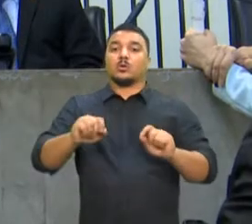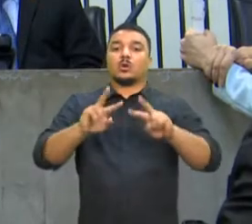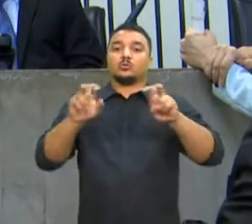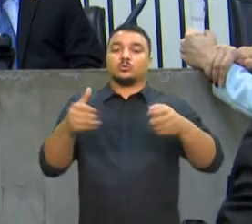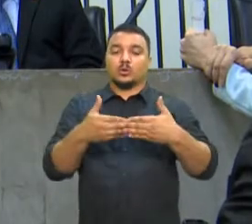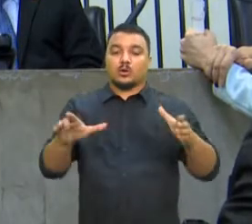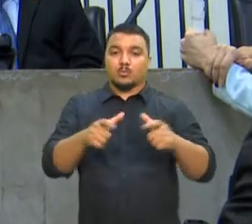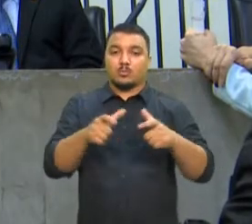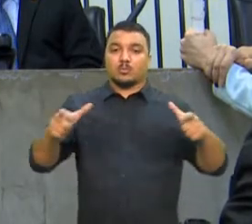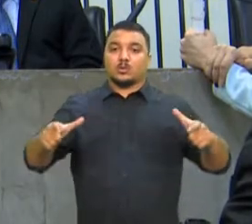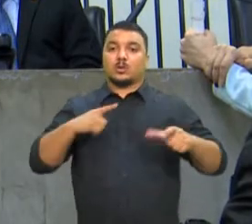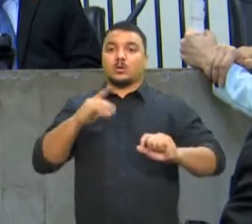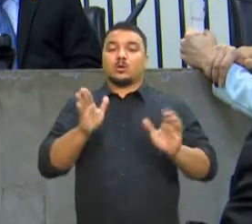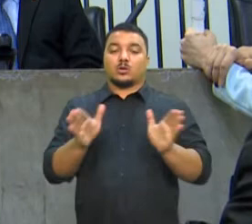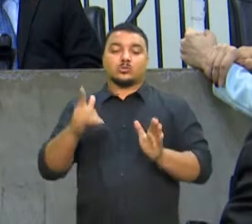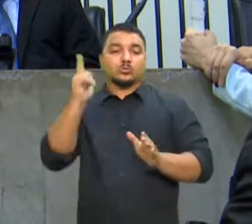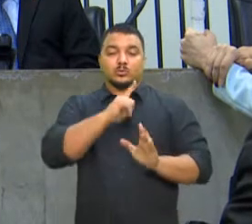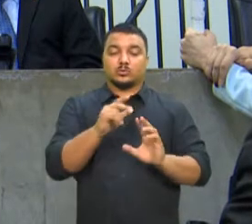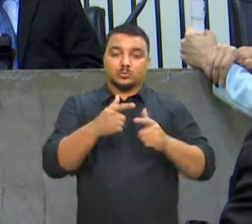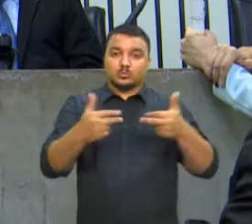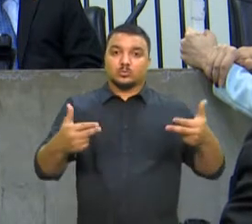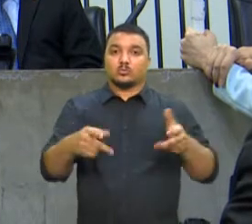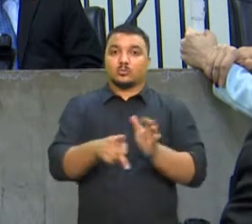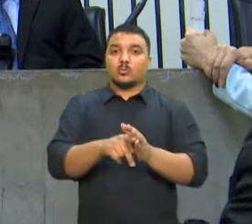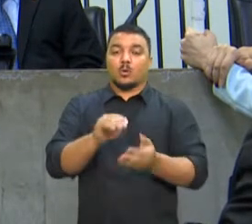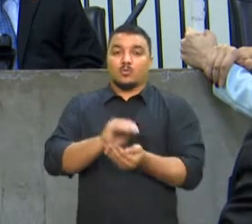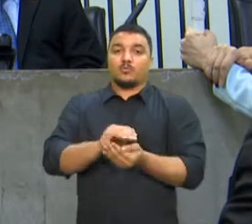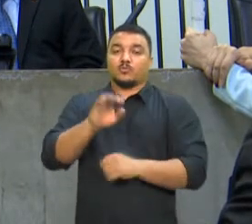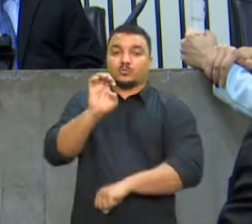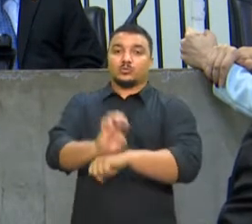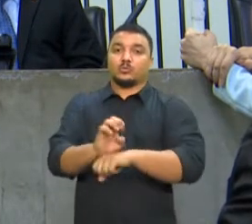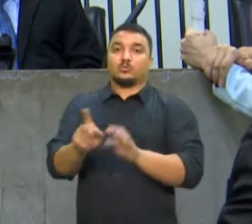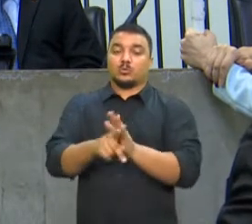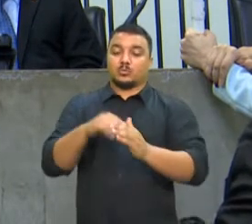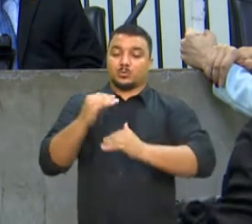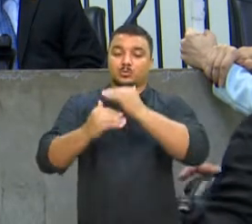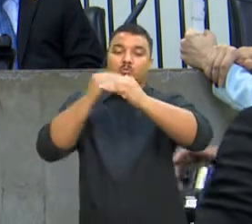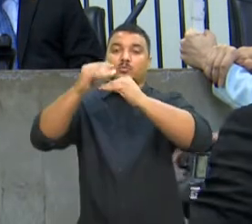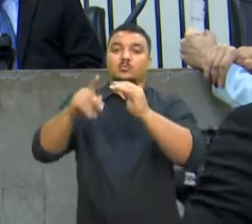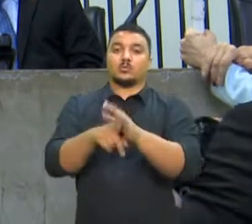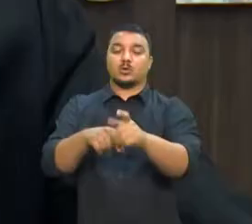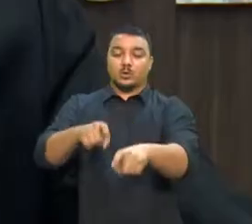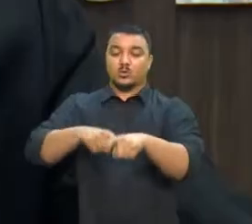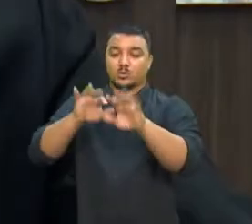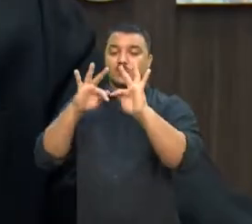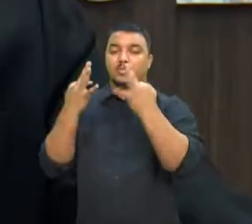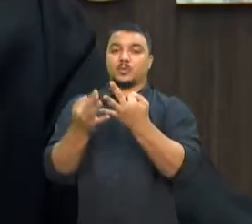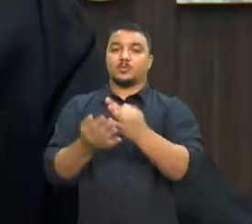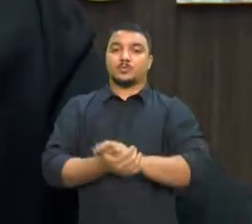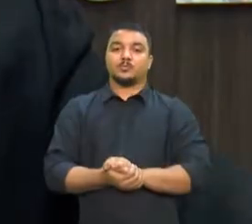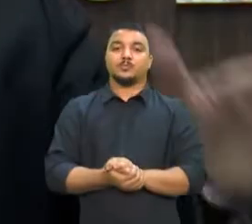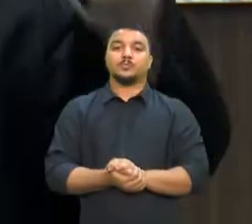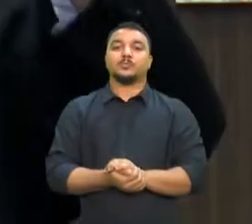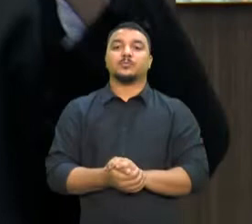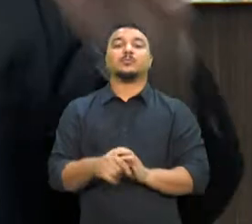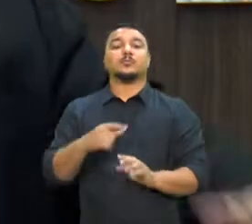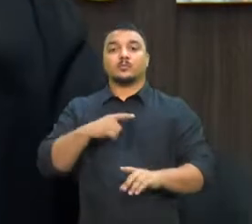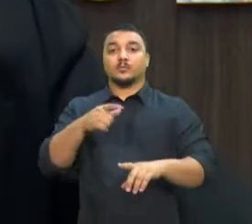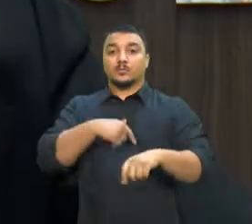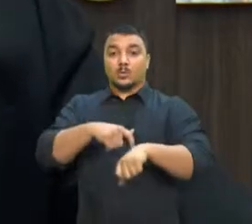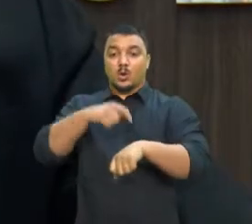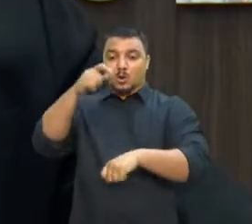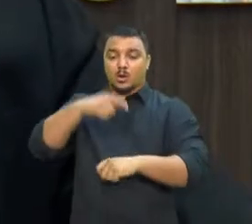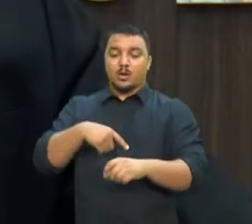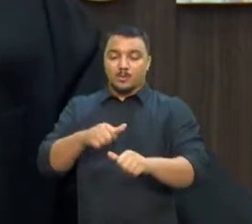do acesso aos recursos do Fundo Estadual de Desenvolvimento da Agricultura Familiar. O projeto Hora de Plantar, que